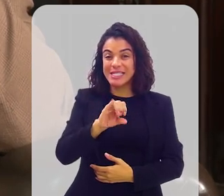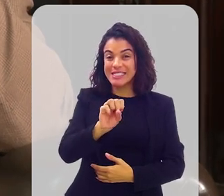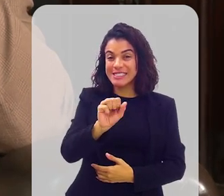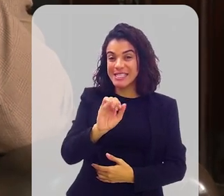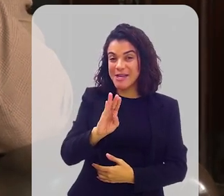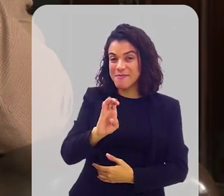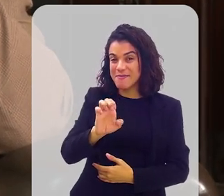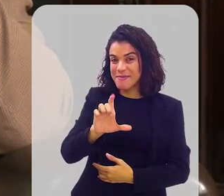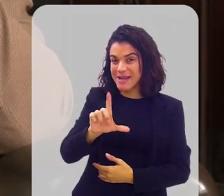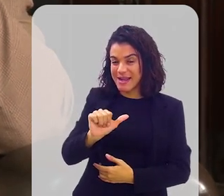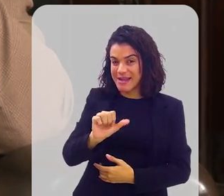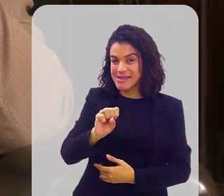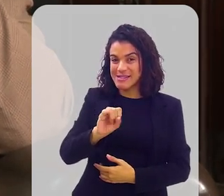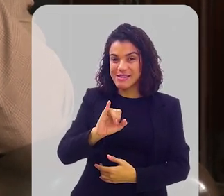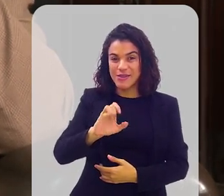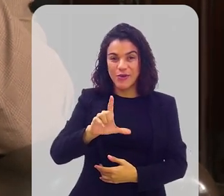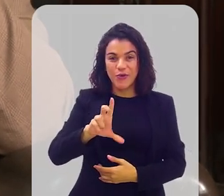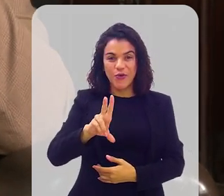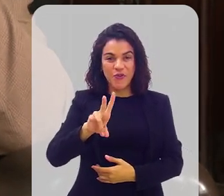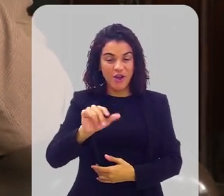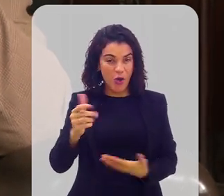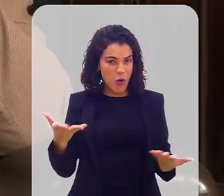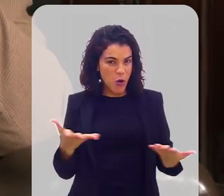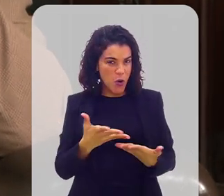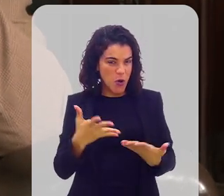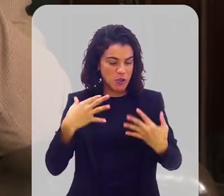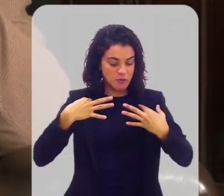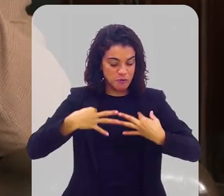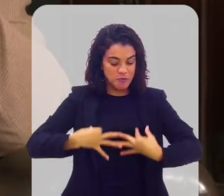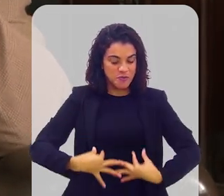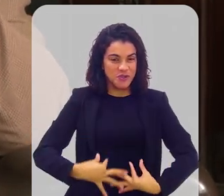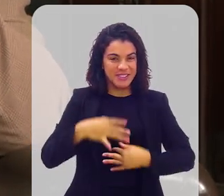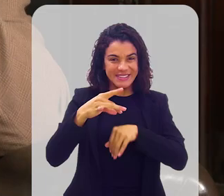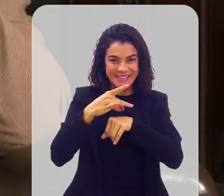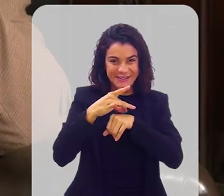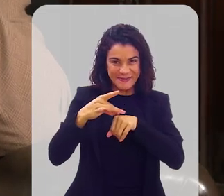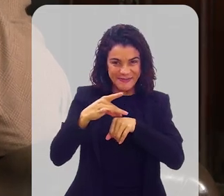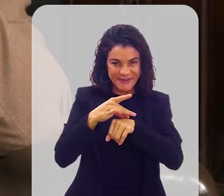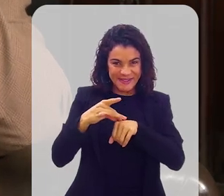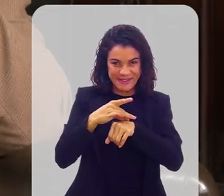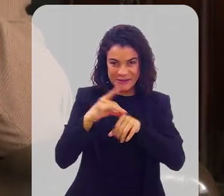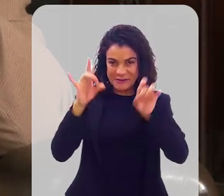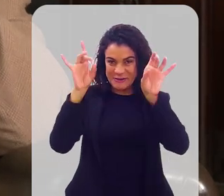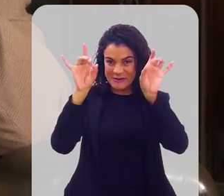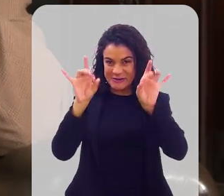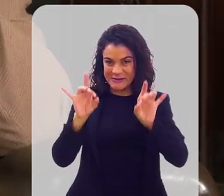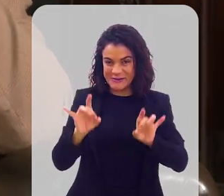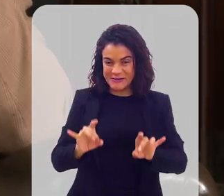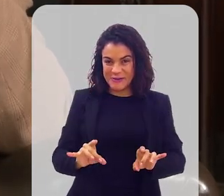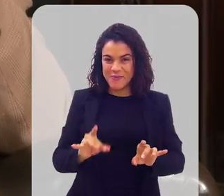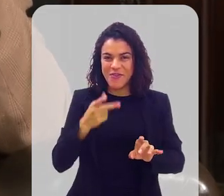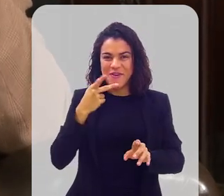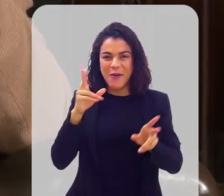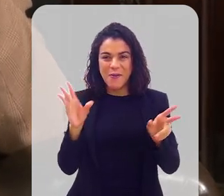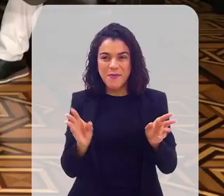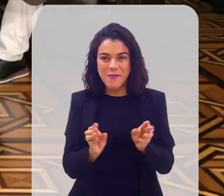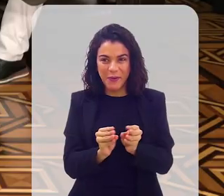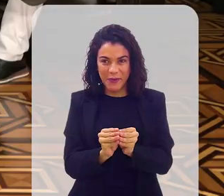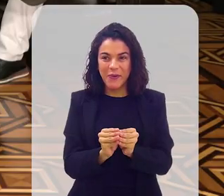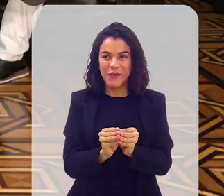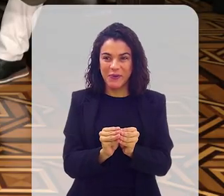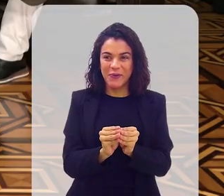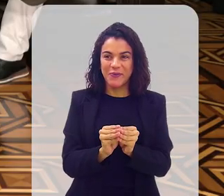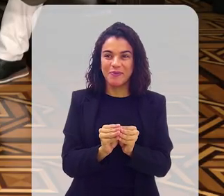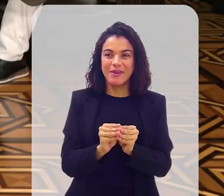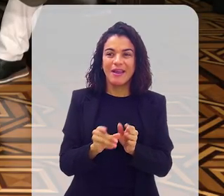Isabela Silva. E ela veio hoje toda de preto, ela veio especial. Deixa eu falar um pouquinho dela